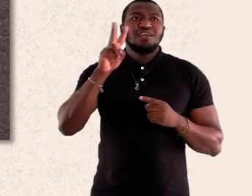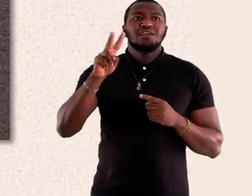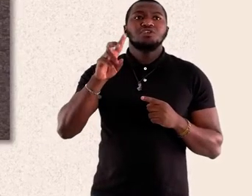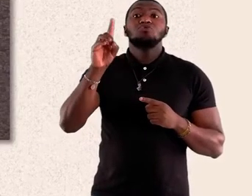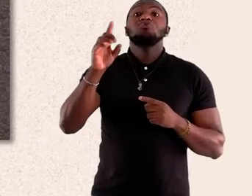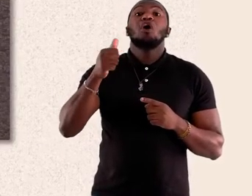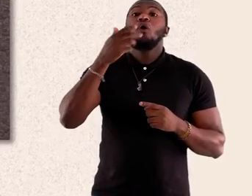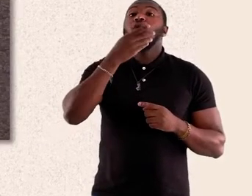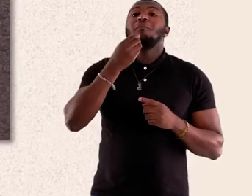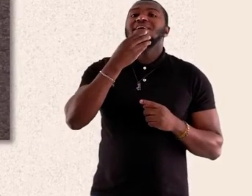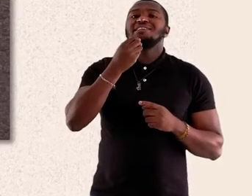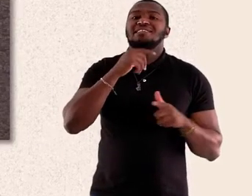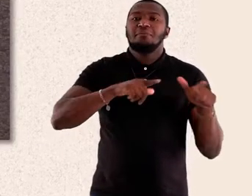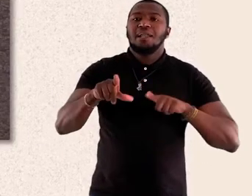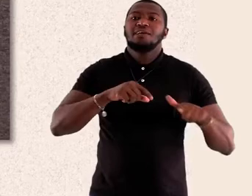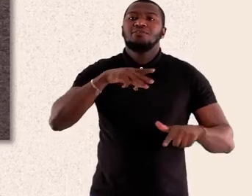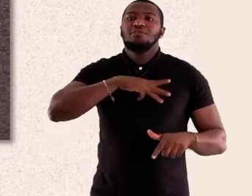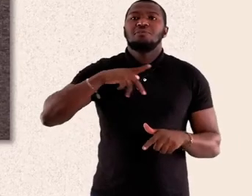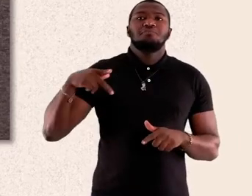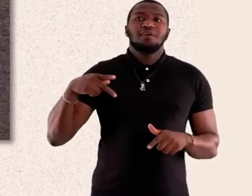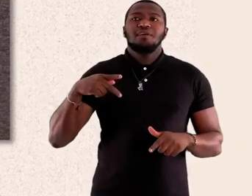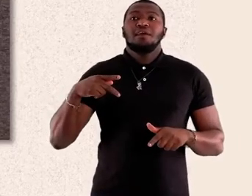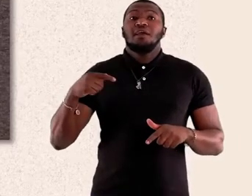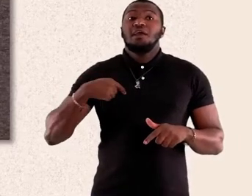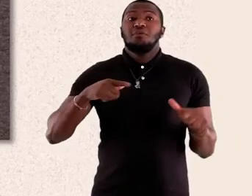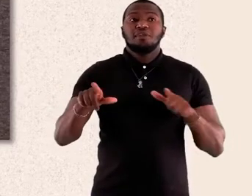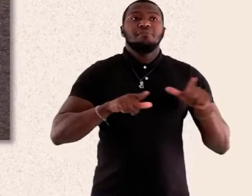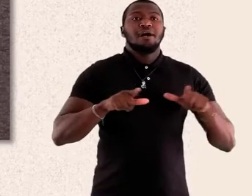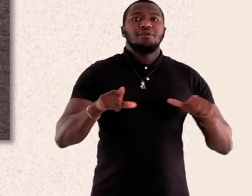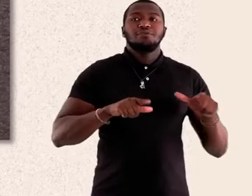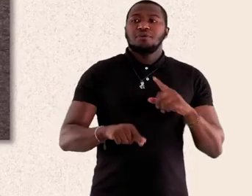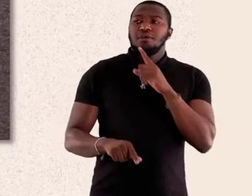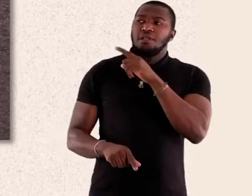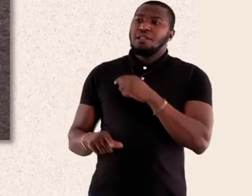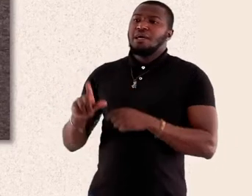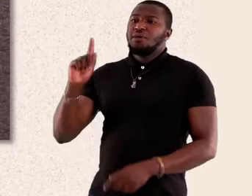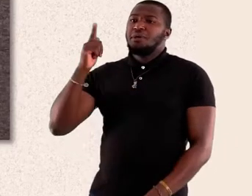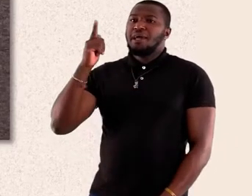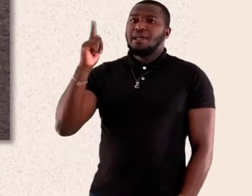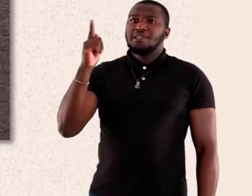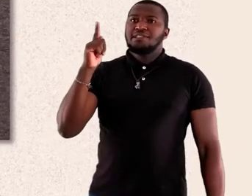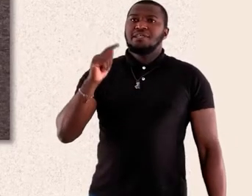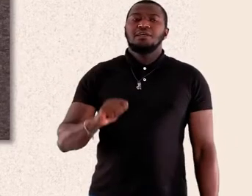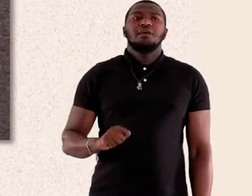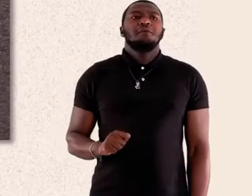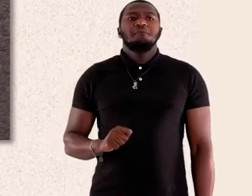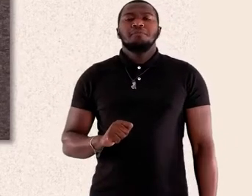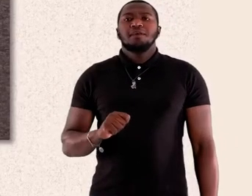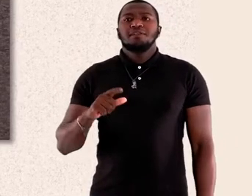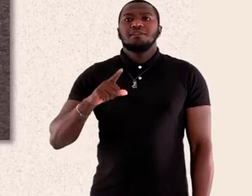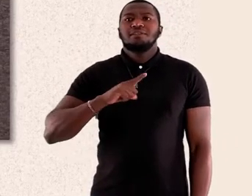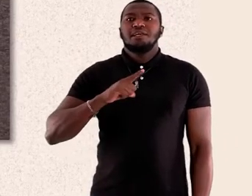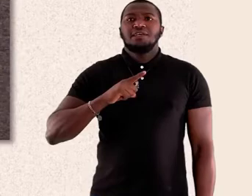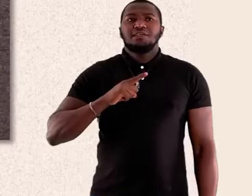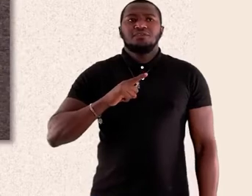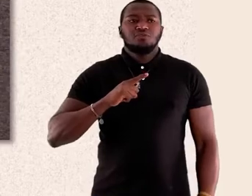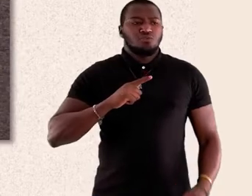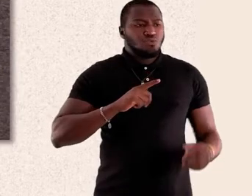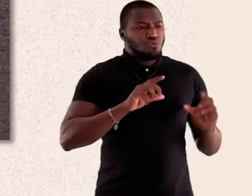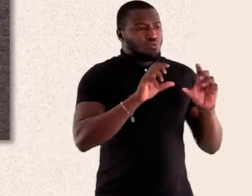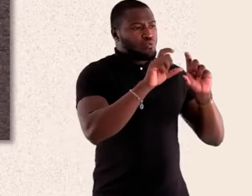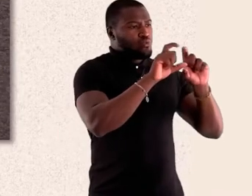É porque quando eu entro no meu gabinete o trabalho dentro do fórum tá lá escrito promotor de justiça